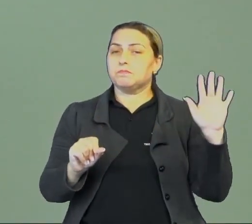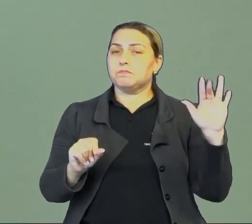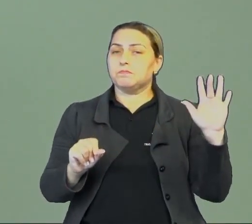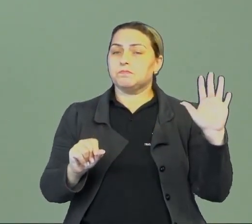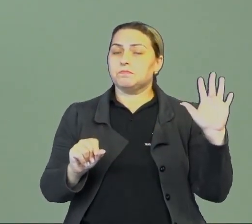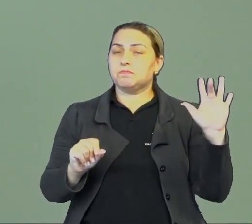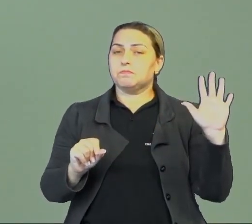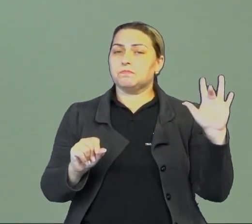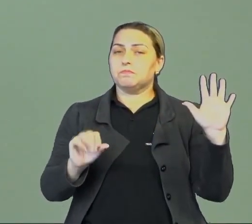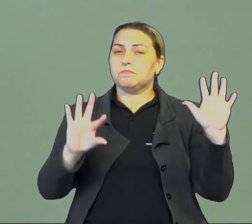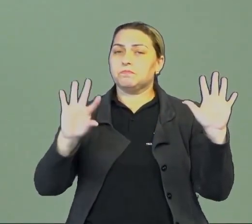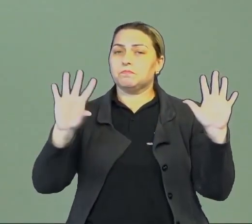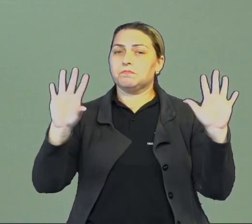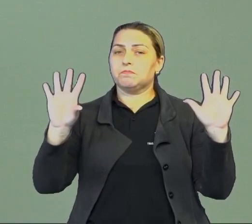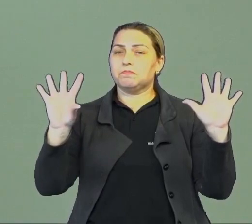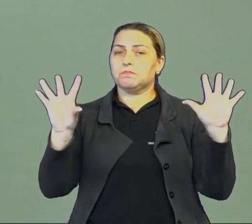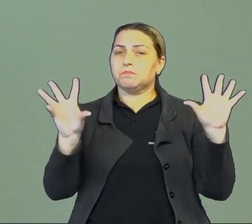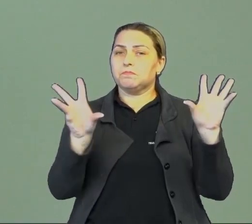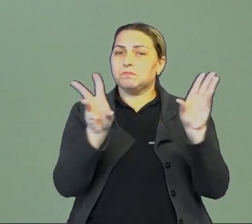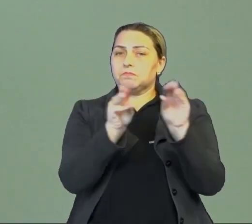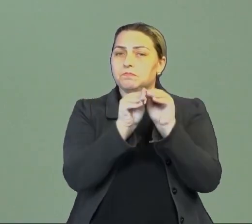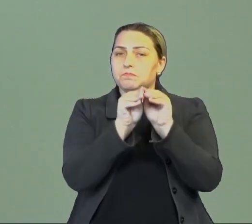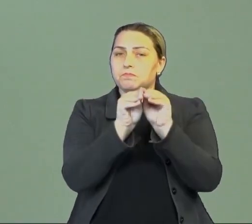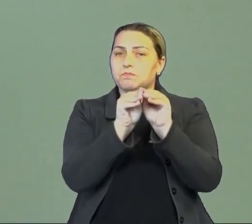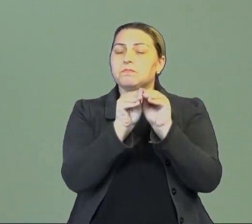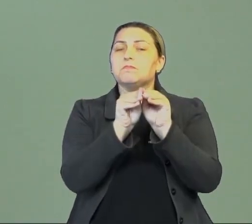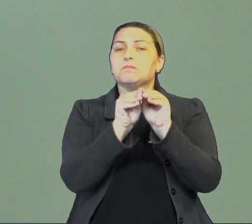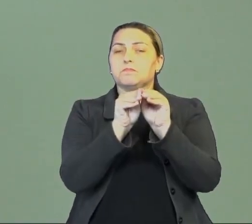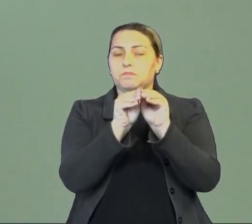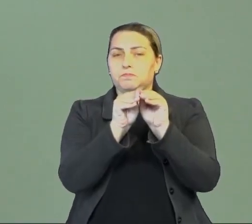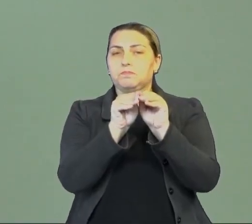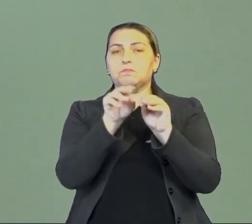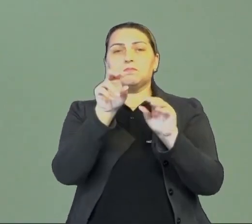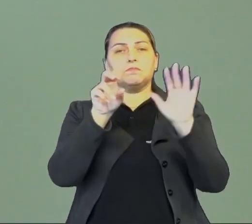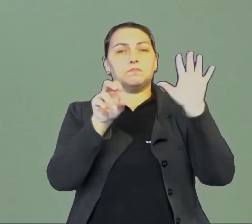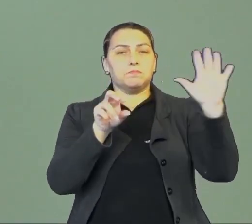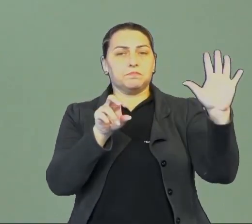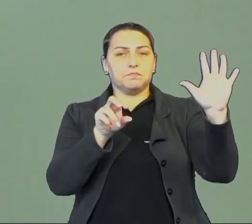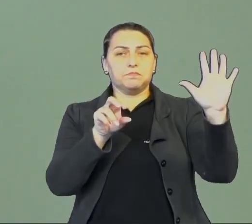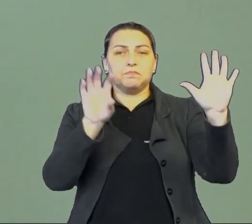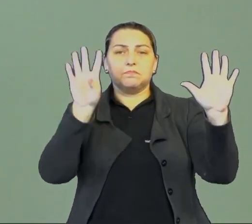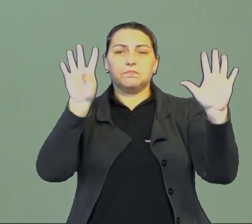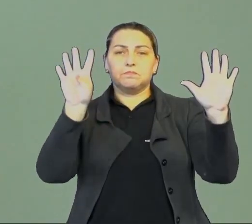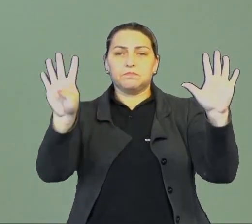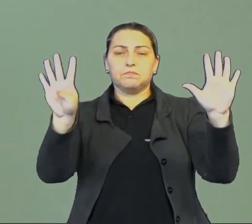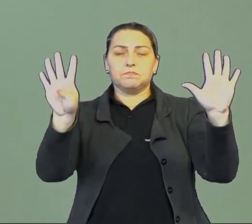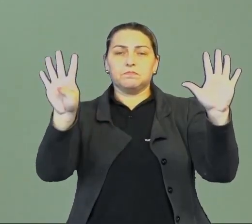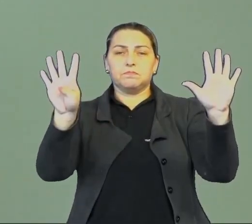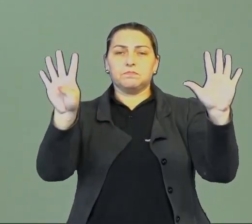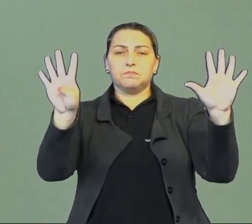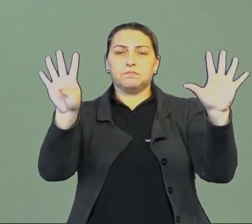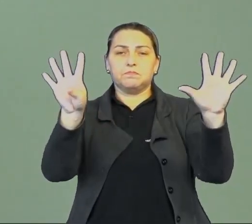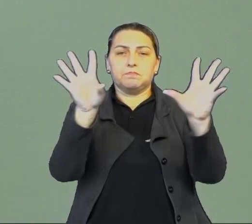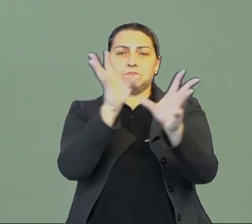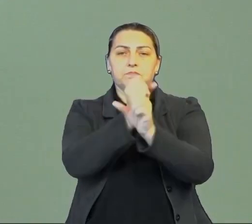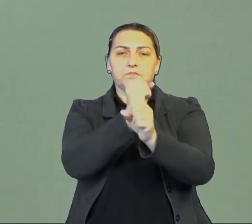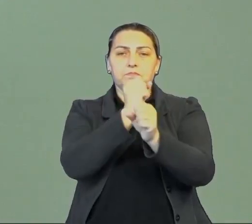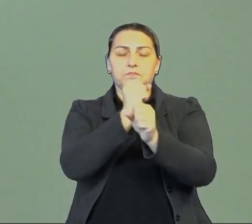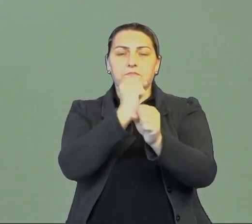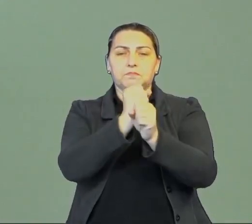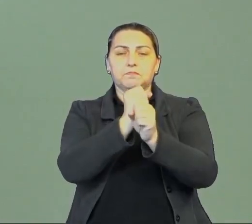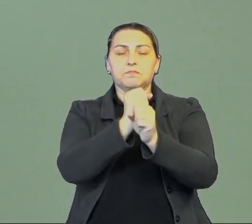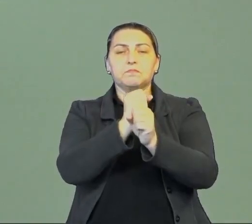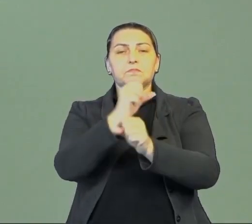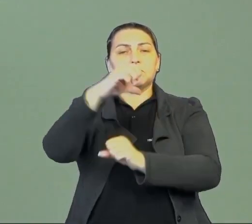seus dedinhos e você vai colocar assim eu tenho os algarismos 5 e o algarismo 4 no total aí você conta